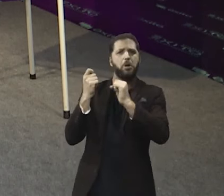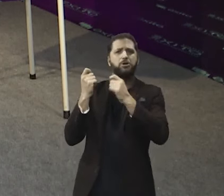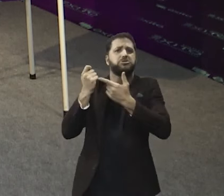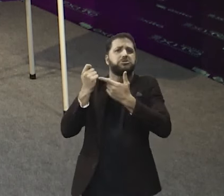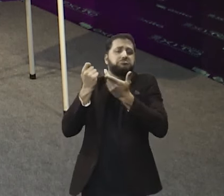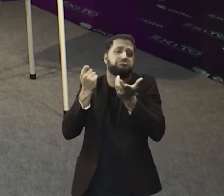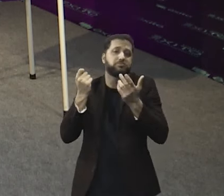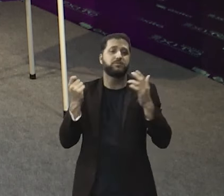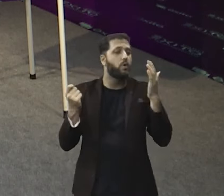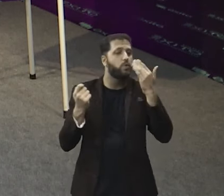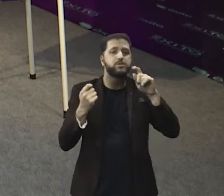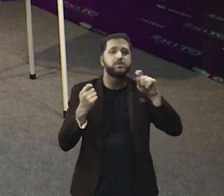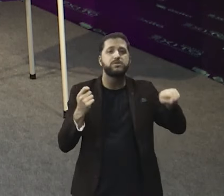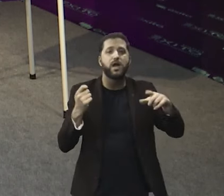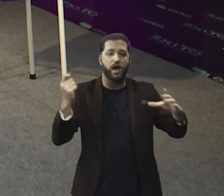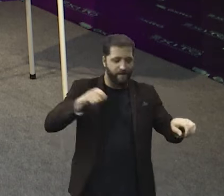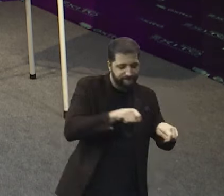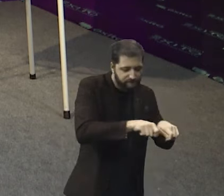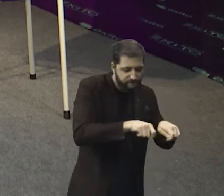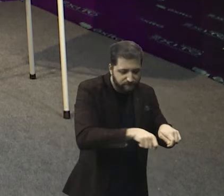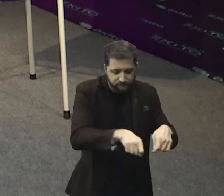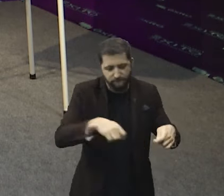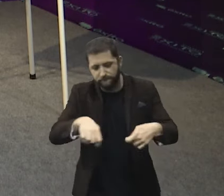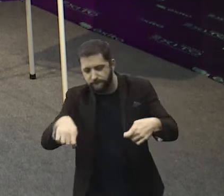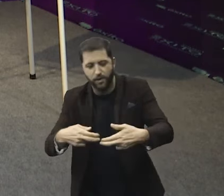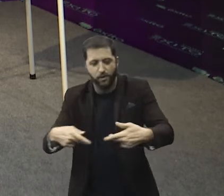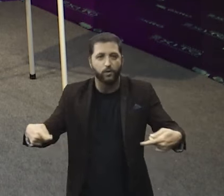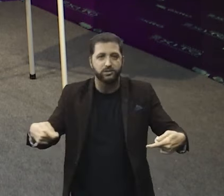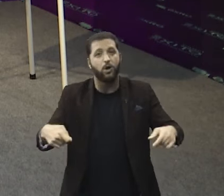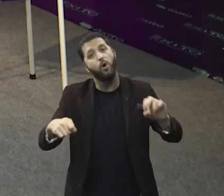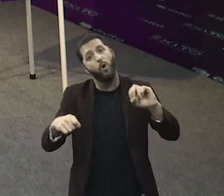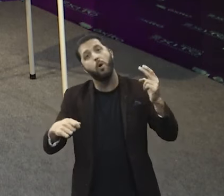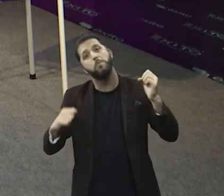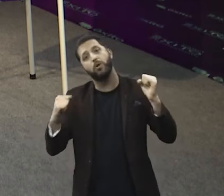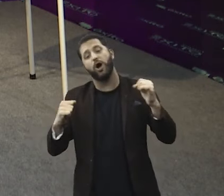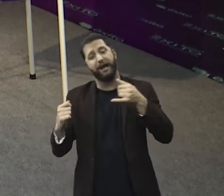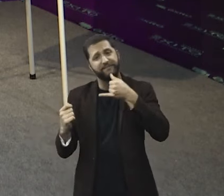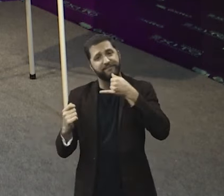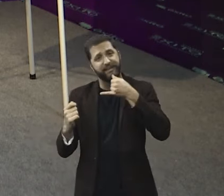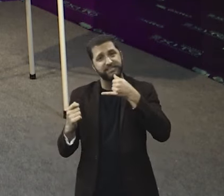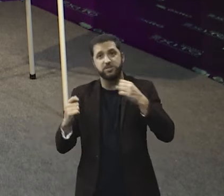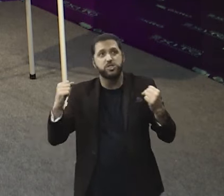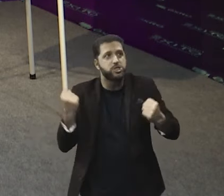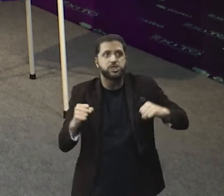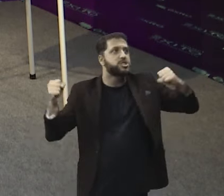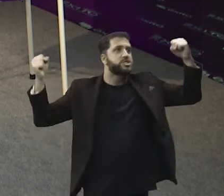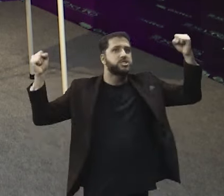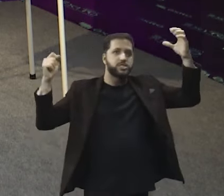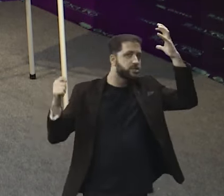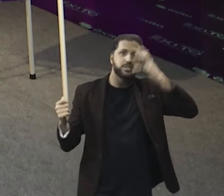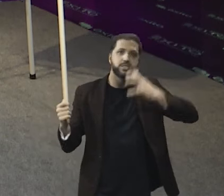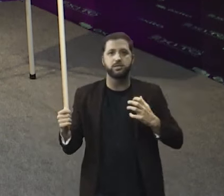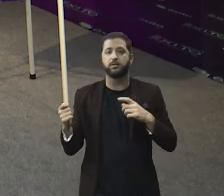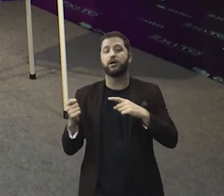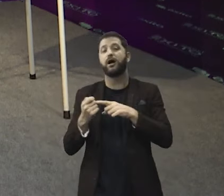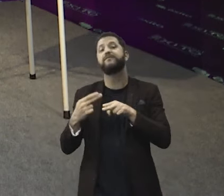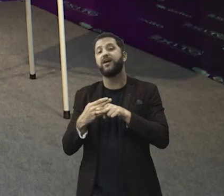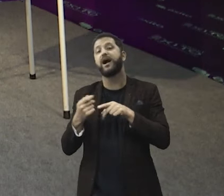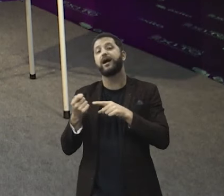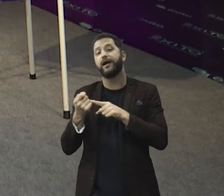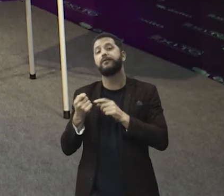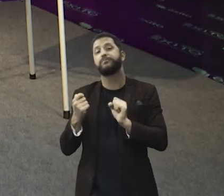jantar pro meu marido Como pode servir para você infelizmente no momento de raiva de transtorno quantas pessoas a gente já viu